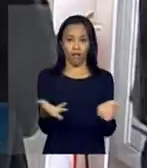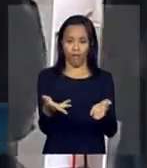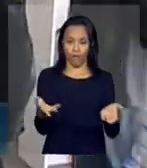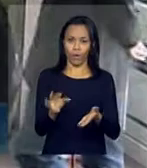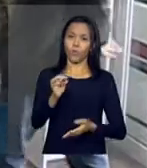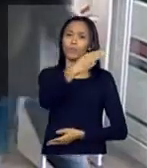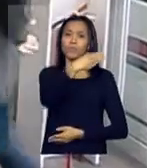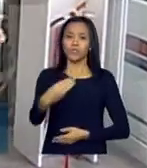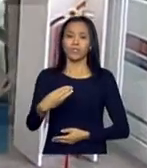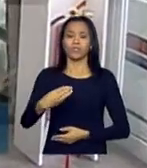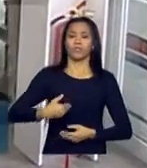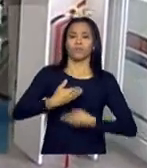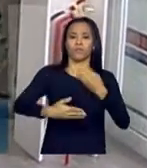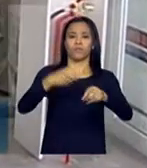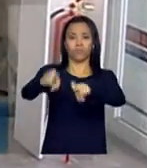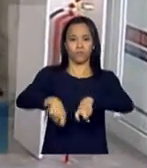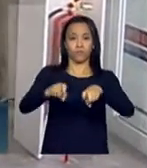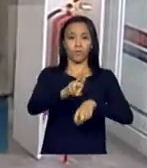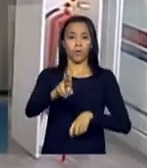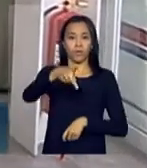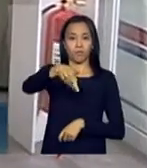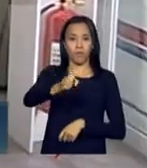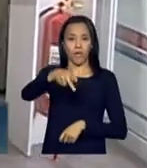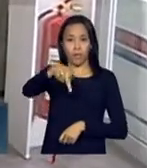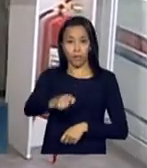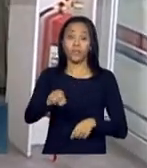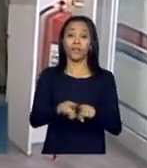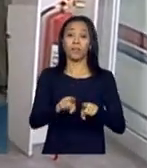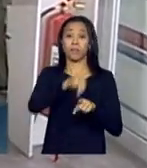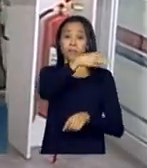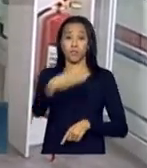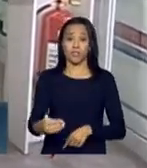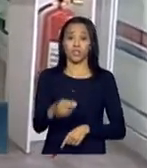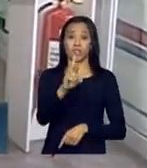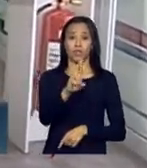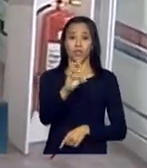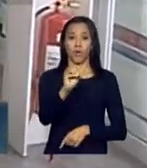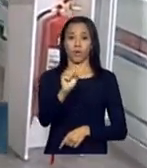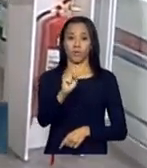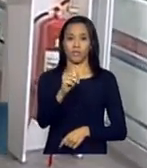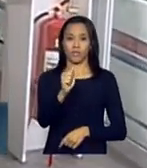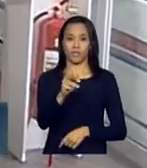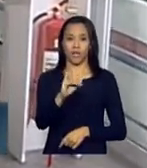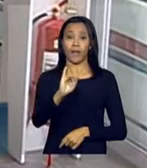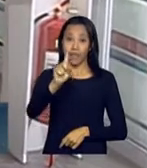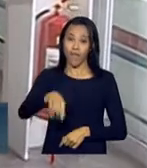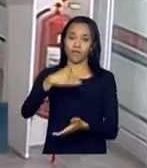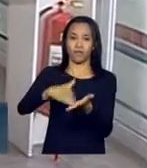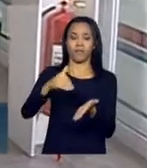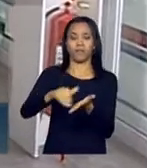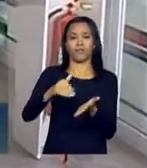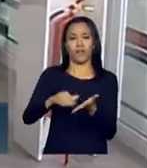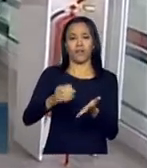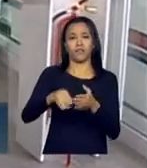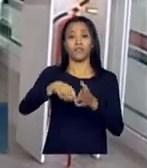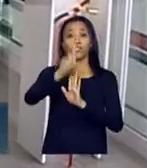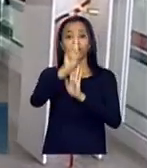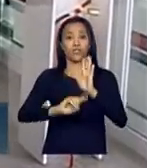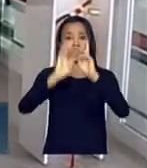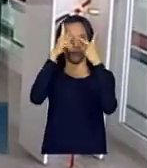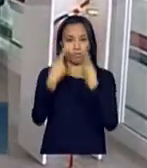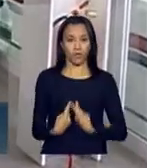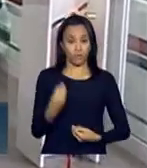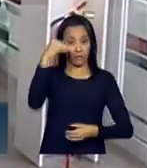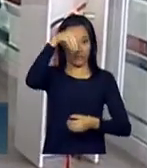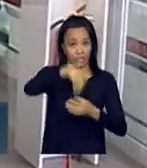do Desenvolvimento Agrário, Pepe Vargas, Maria do Rosário, secretária de Direitos Humanos da Presidência da República. Daqui